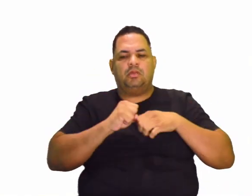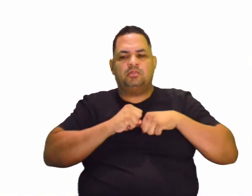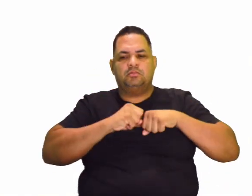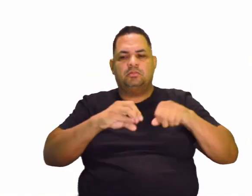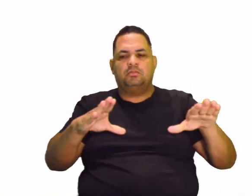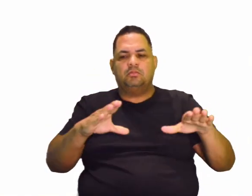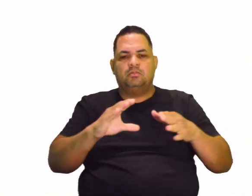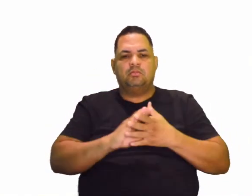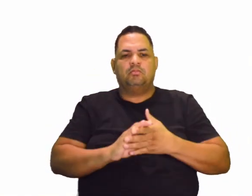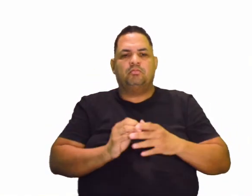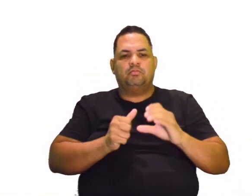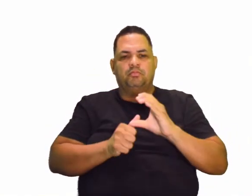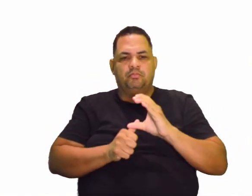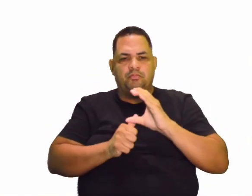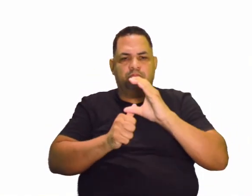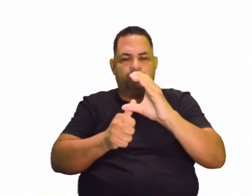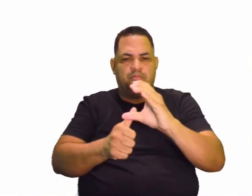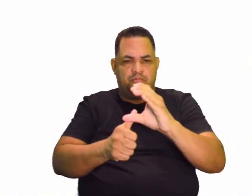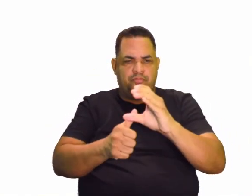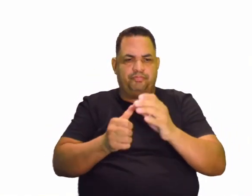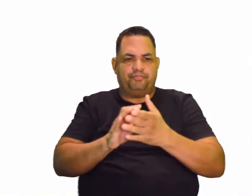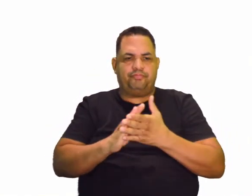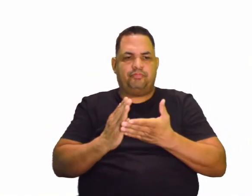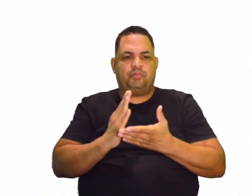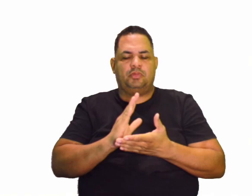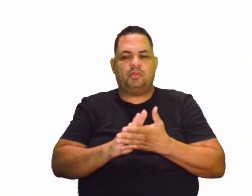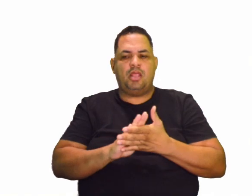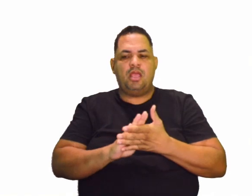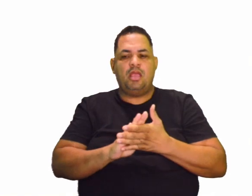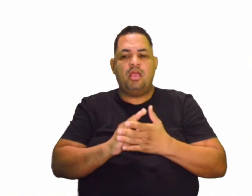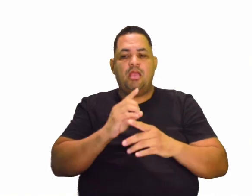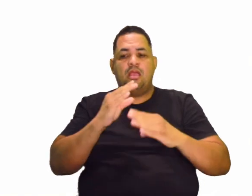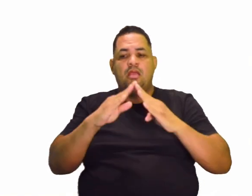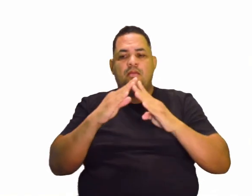Ocidente. Então, aqui a igreja romana já se